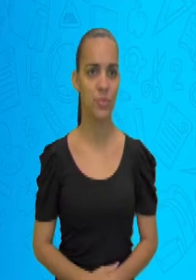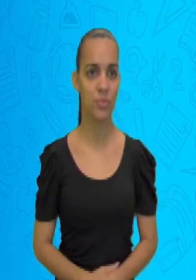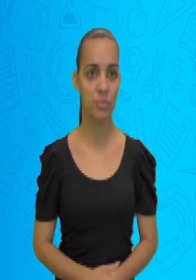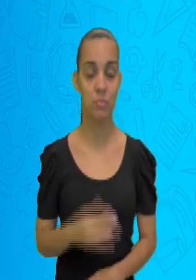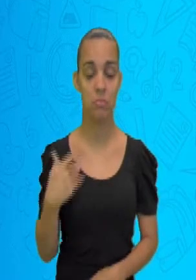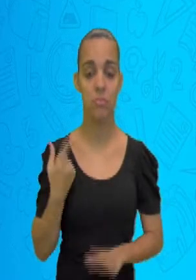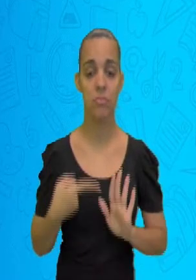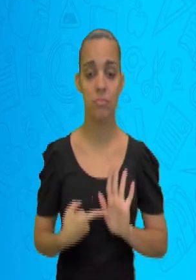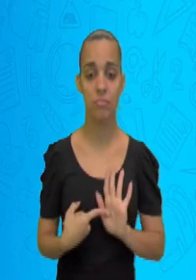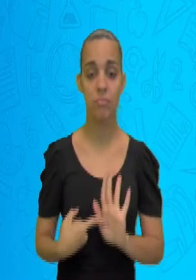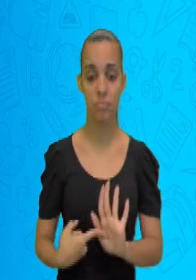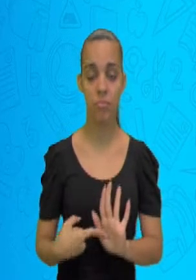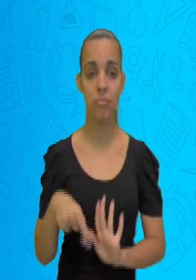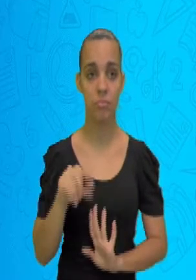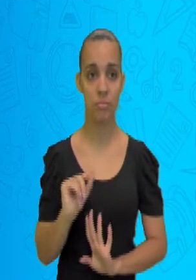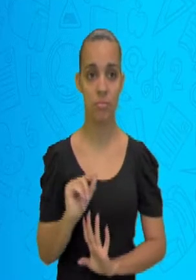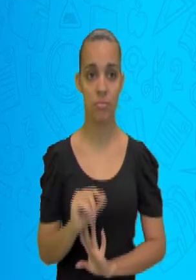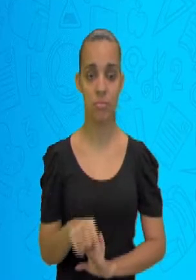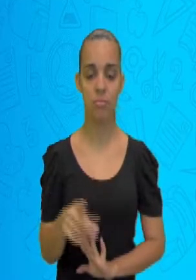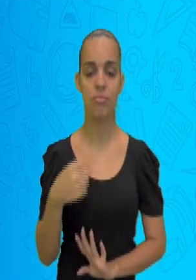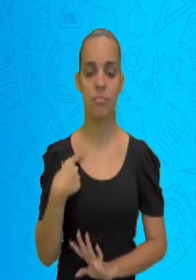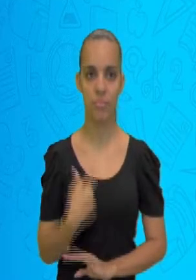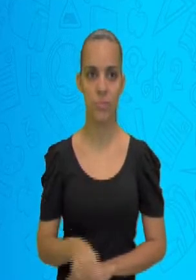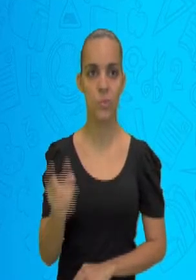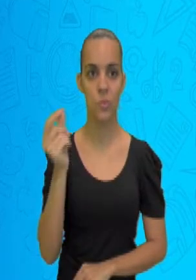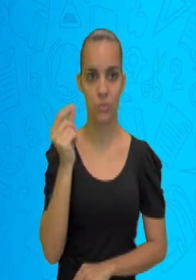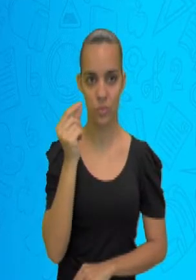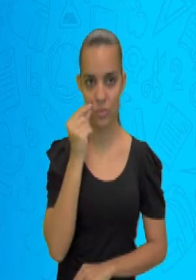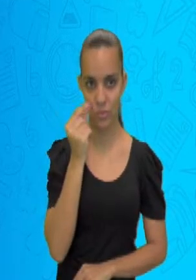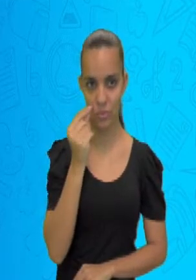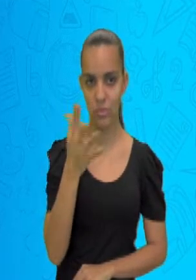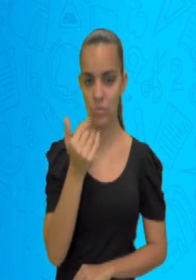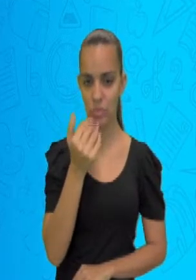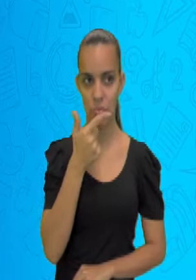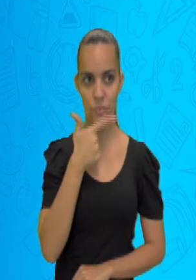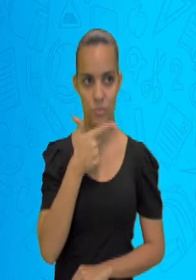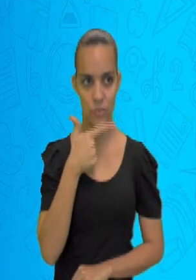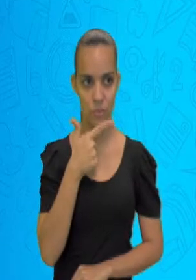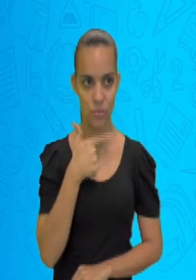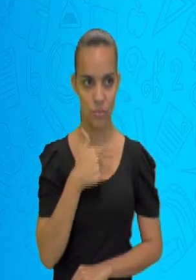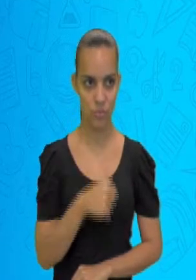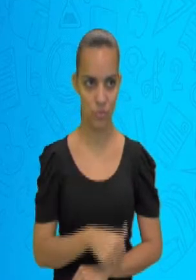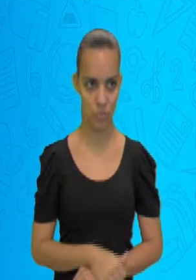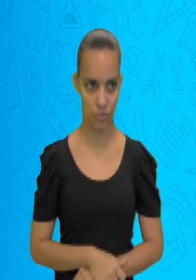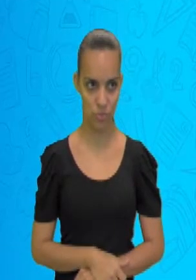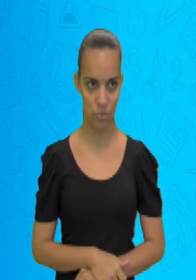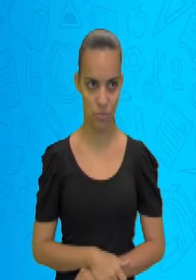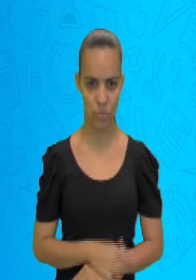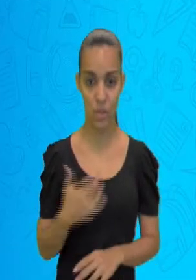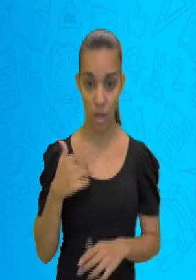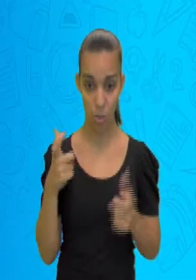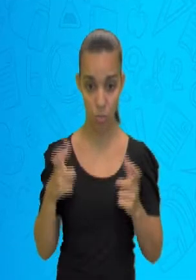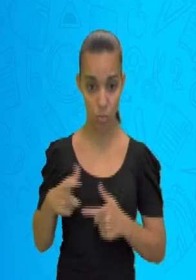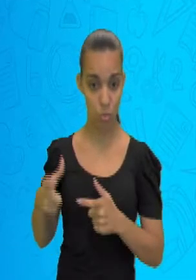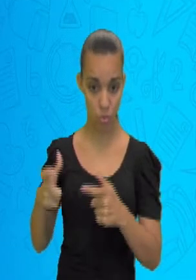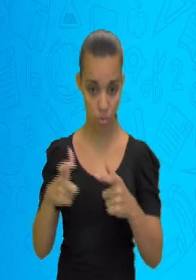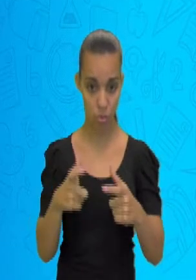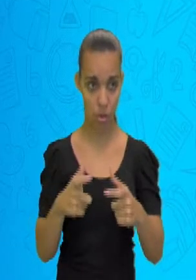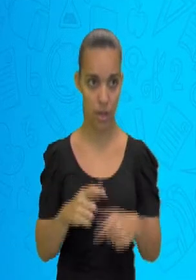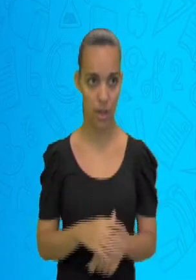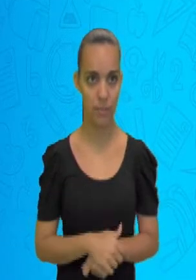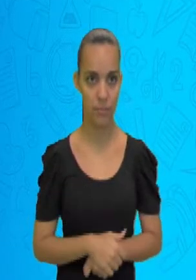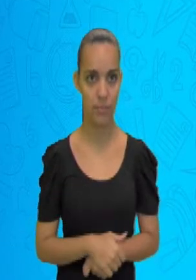indica que o rato comeu, o lugar onde o rato comeu o queijo. Então, ou seja,